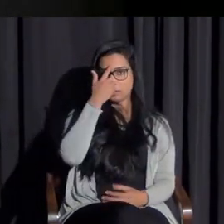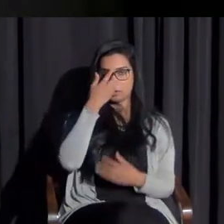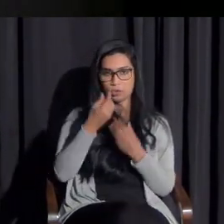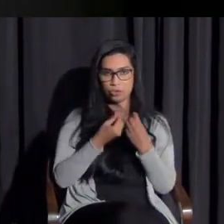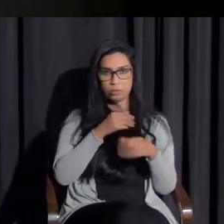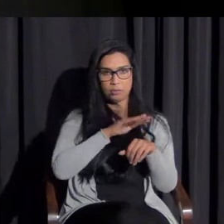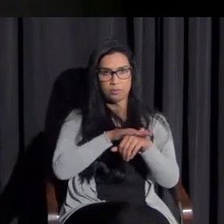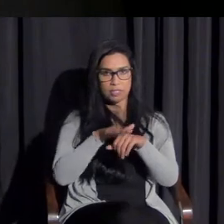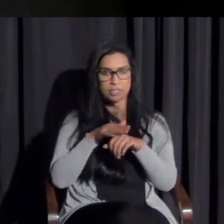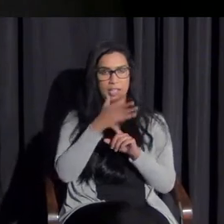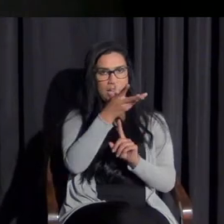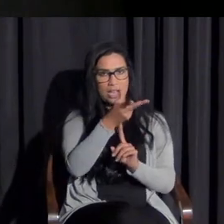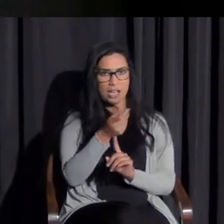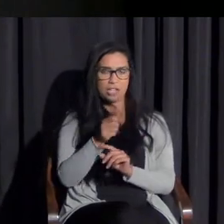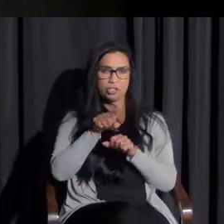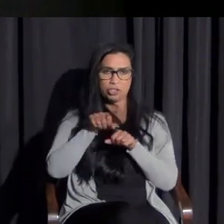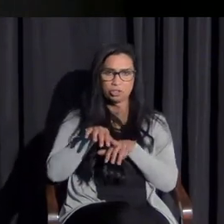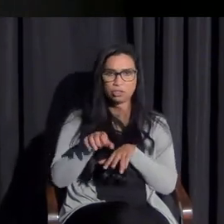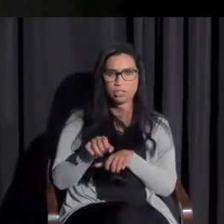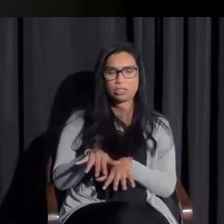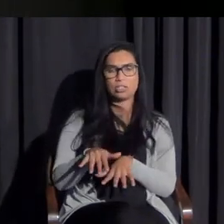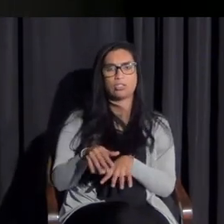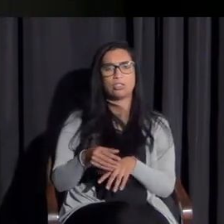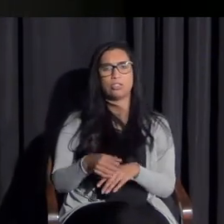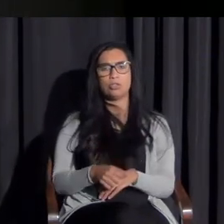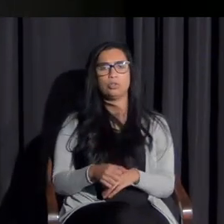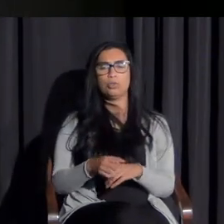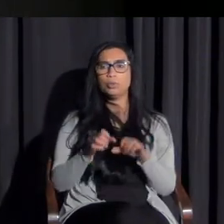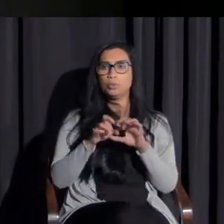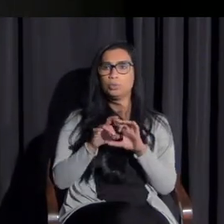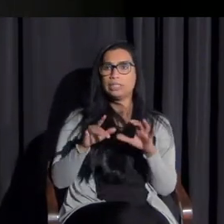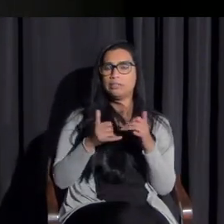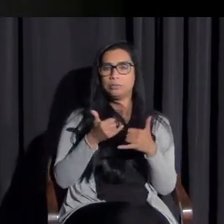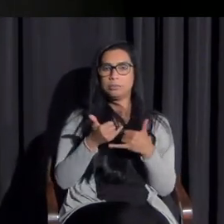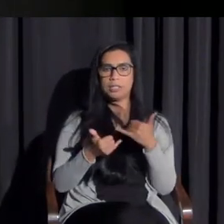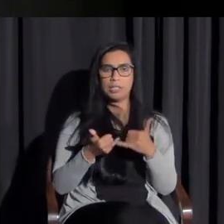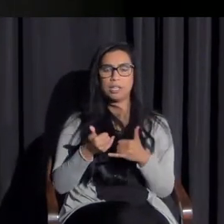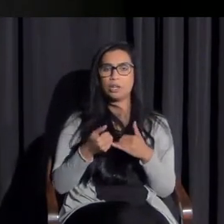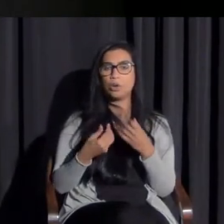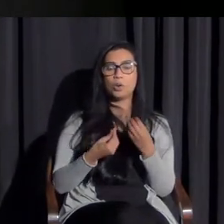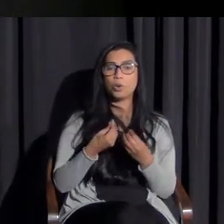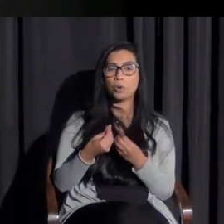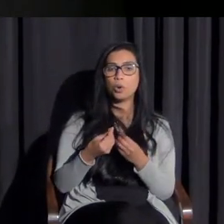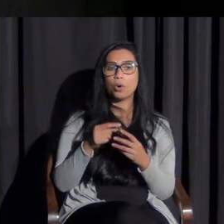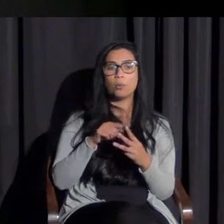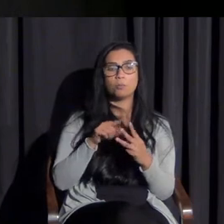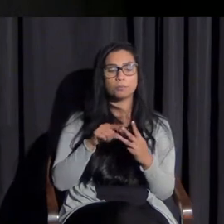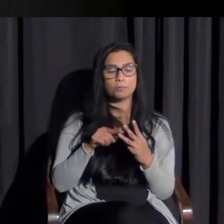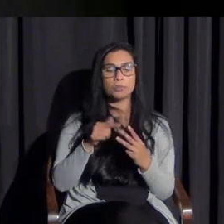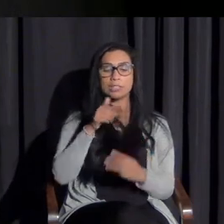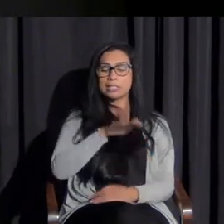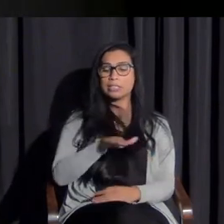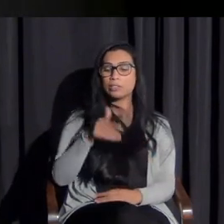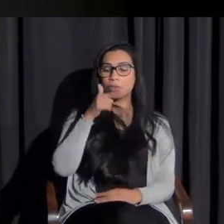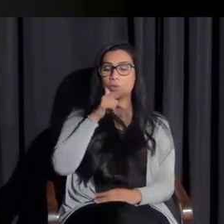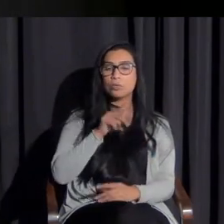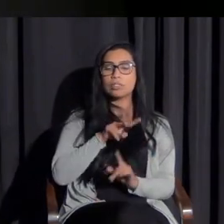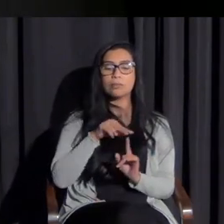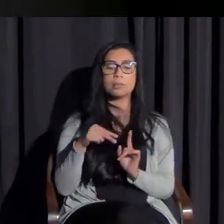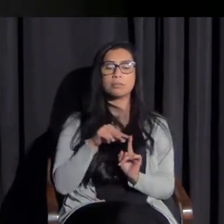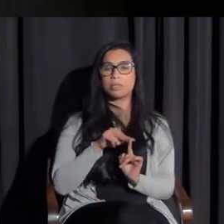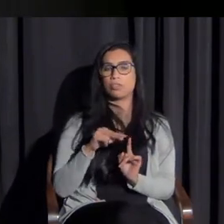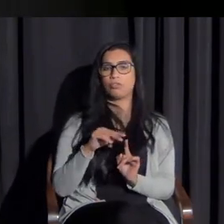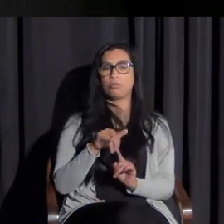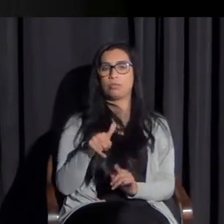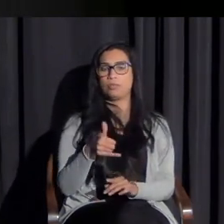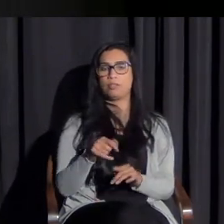fazeres em arte e educação, através das brincadeiras, do livre brincar, pode também estar para essas crianças, né, dentro dessa perspectiva.